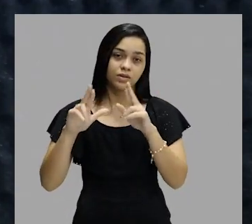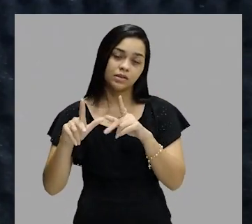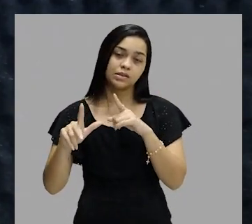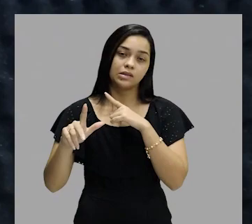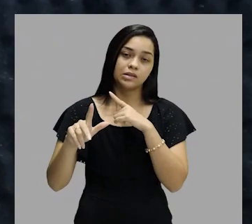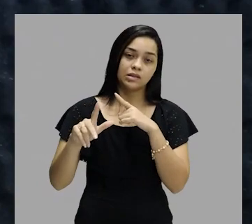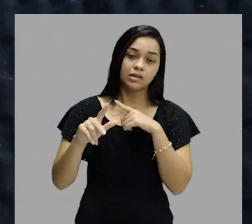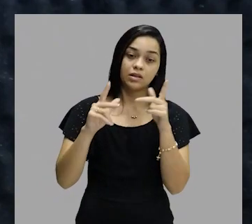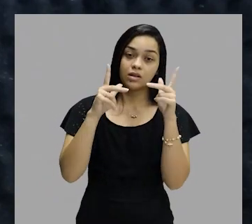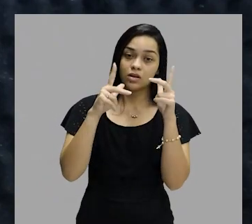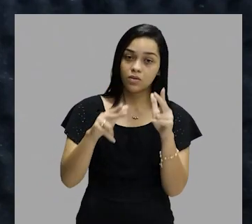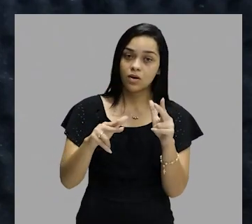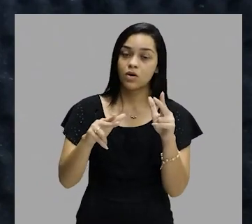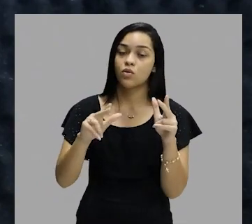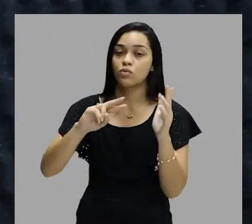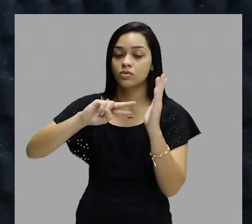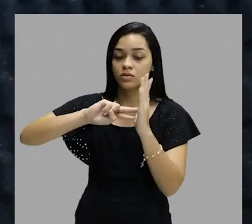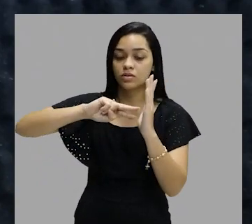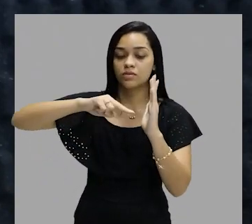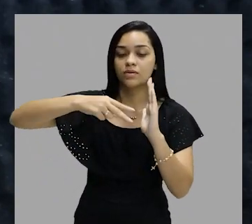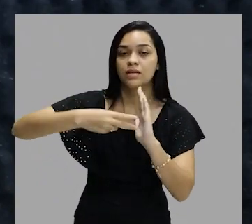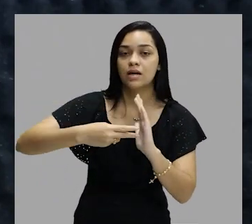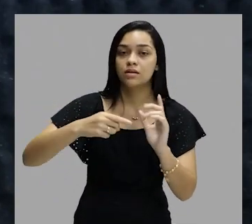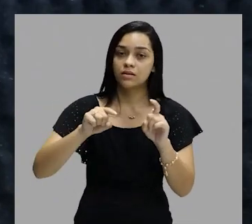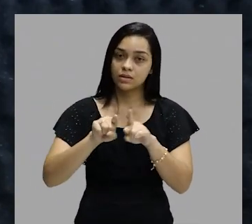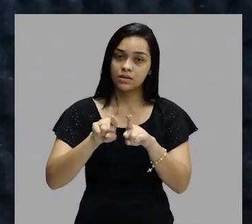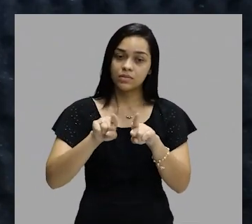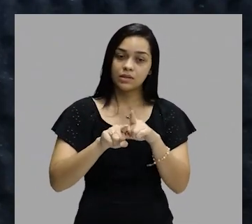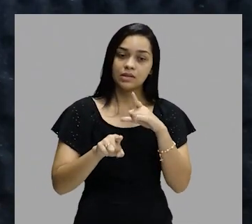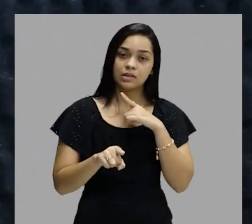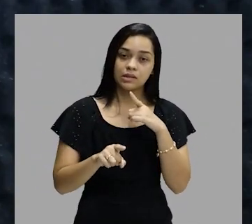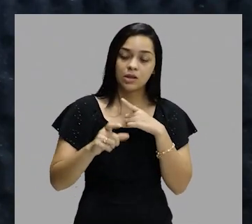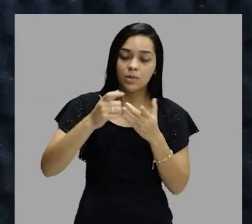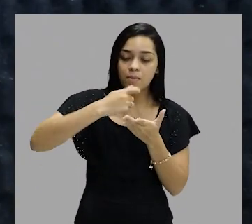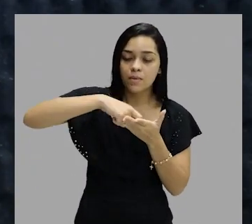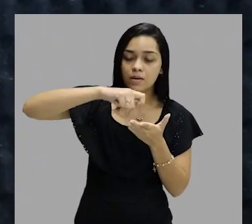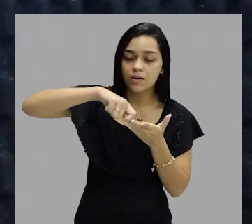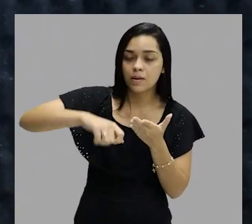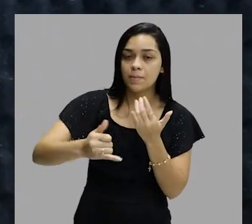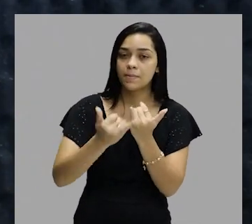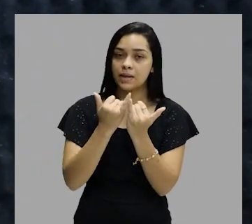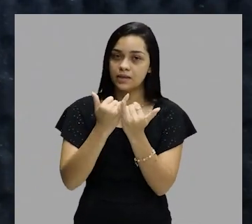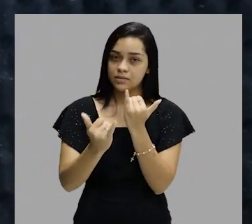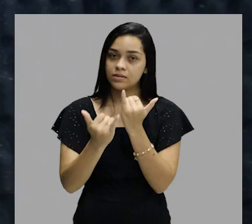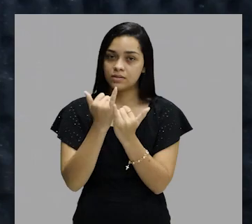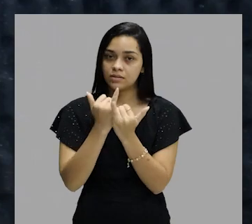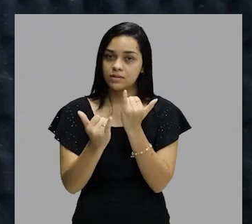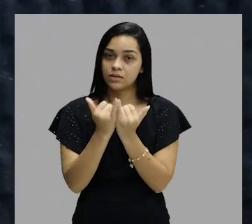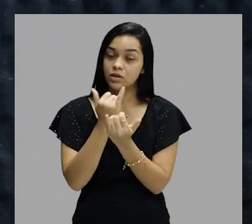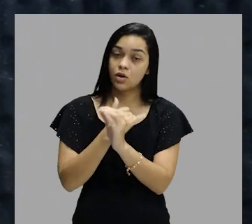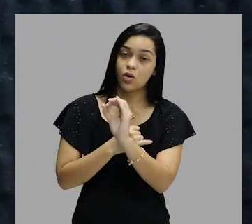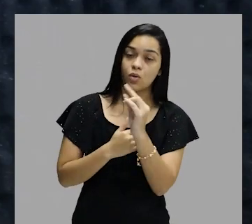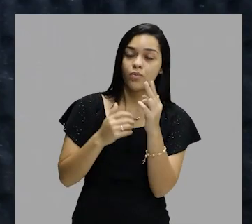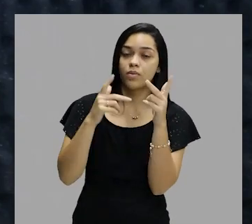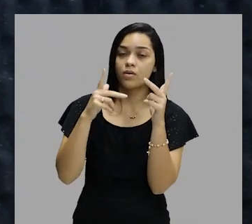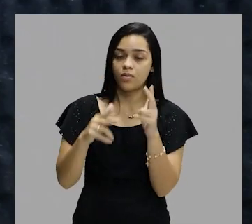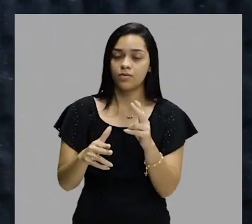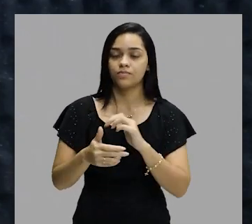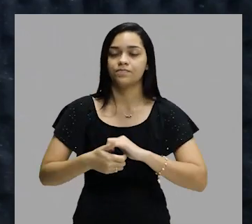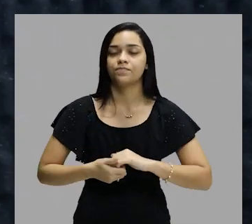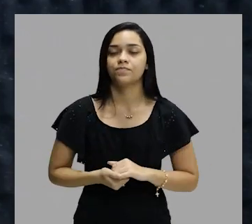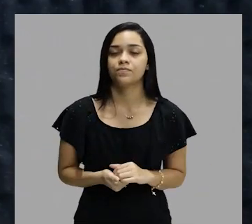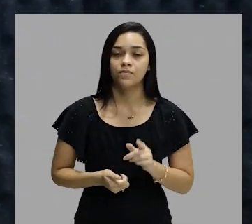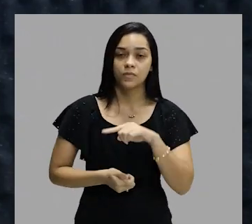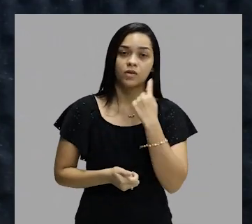têm o mesmo significado e elas têm uma grafia idêntica ou parecida. Tá bom? Então, nós estamos